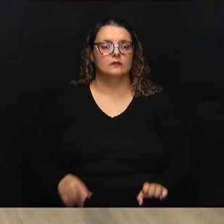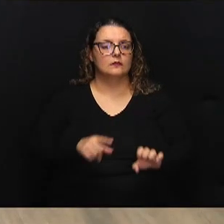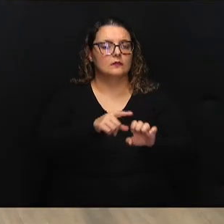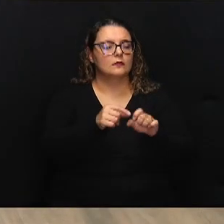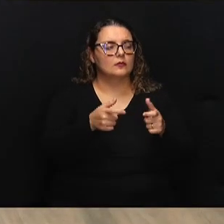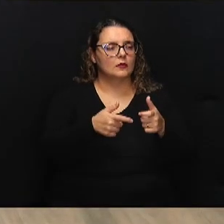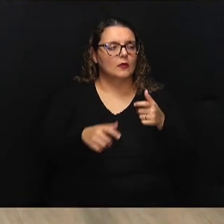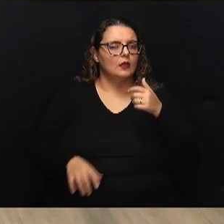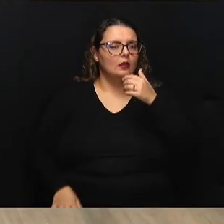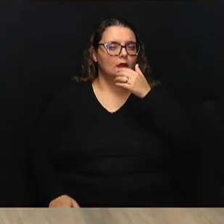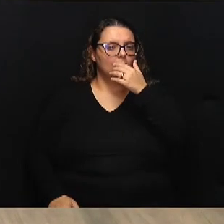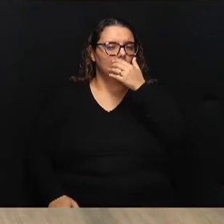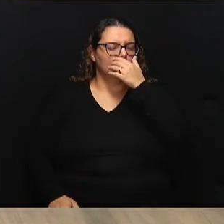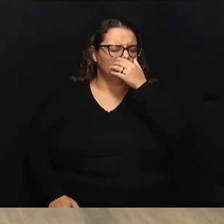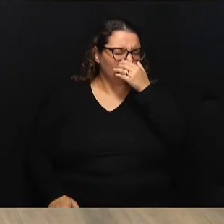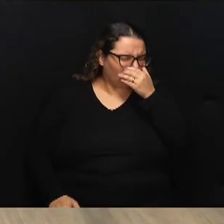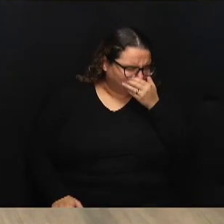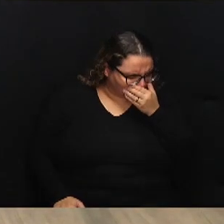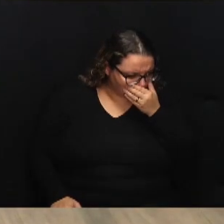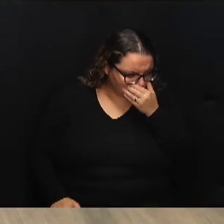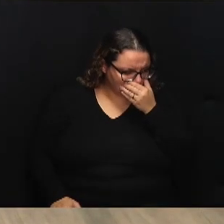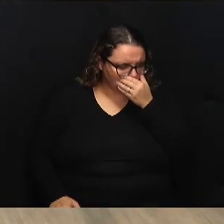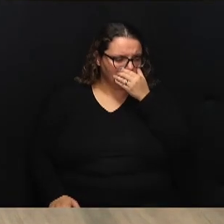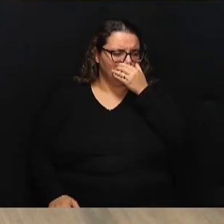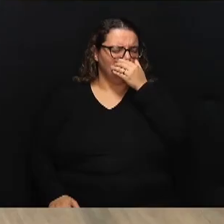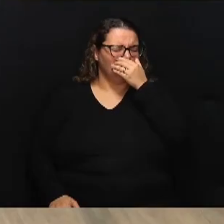que eles trouxeram um pouco